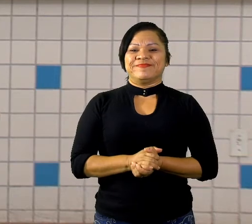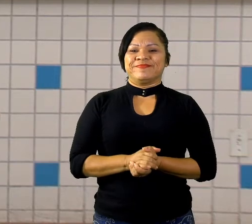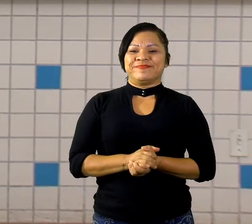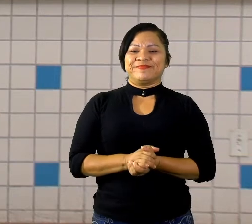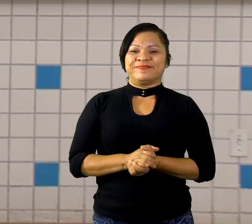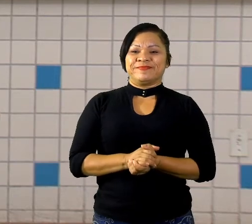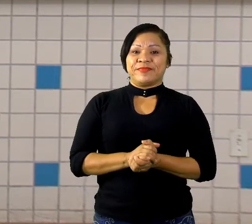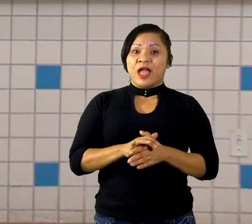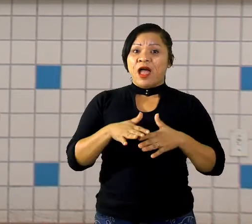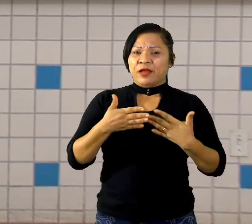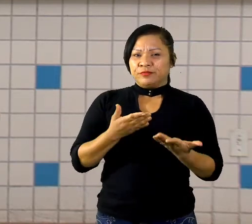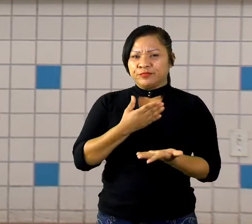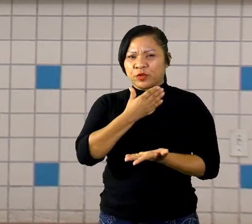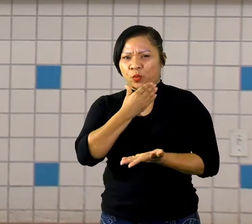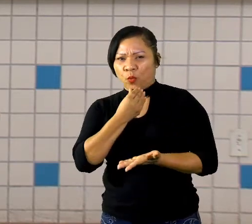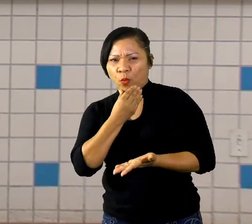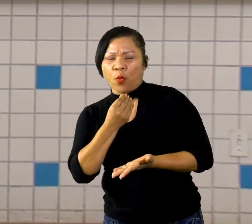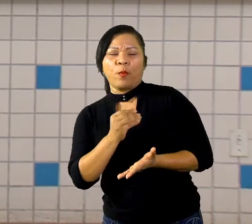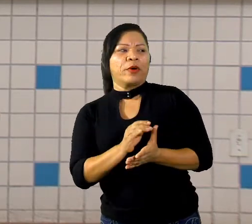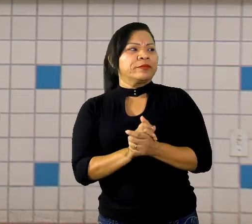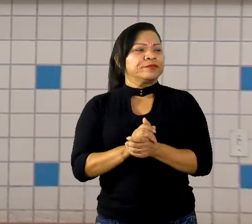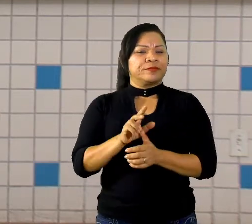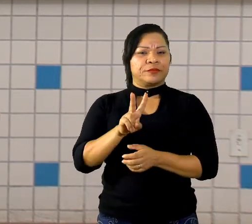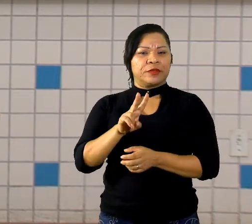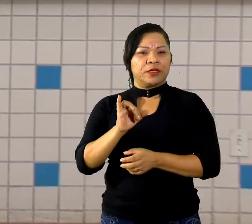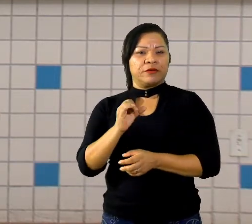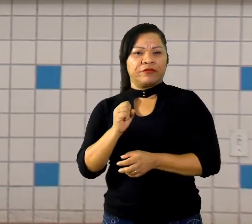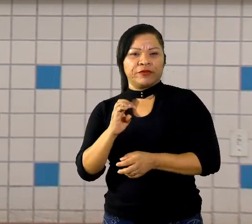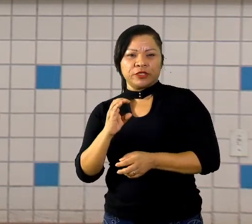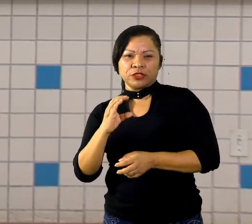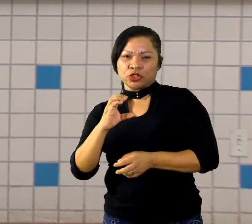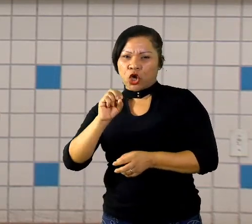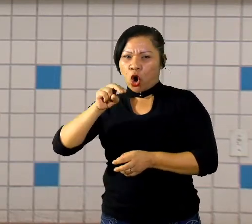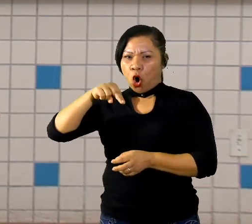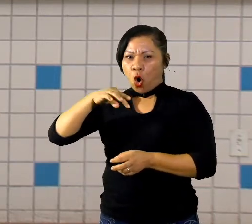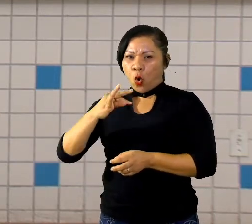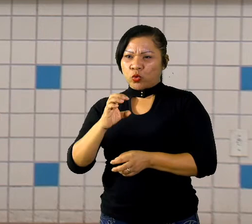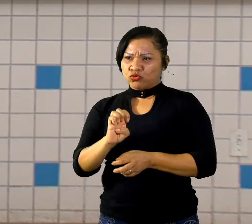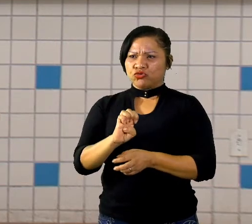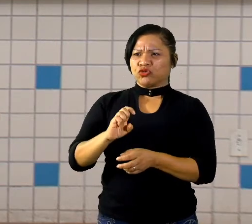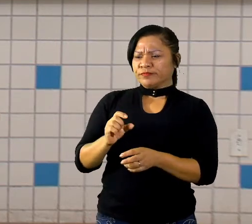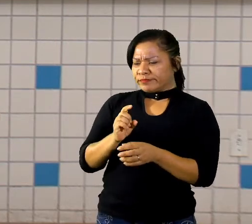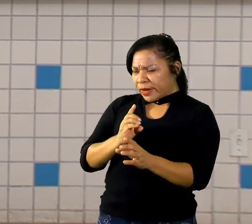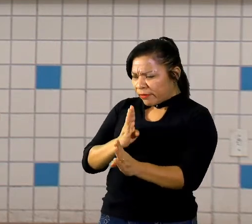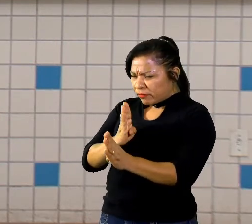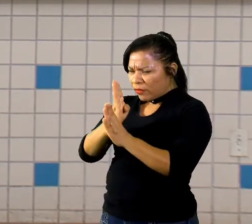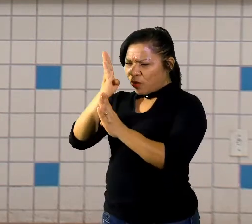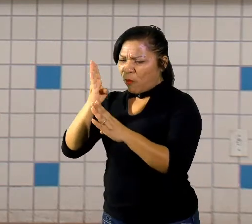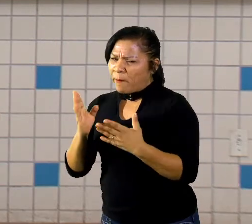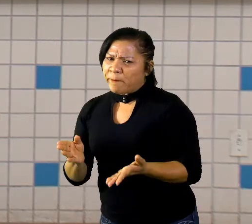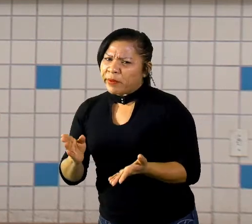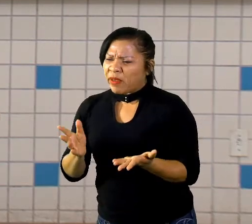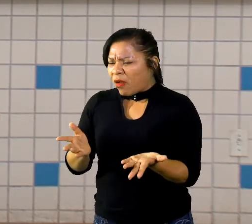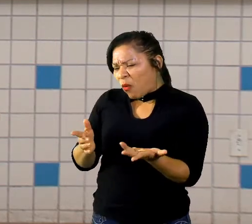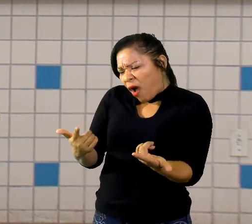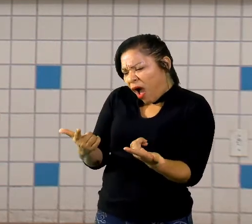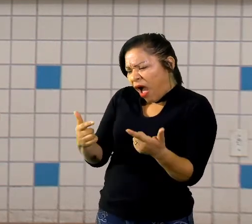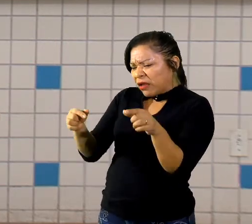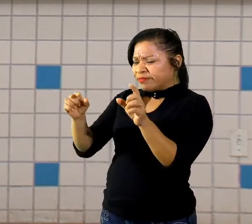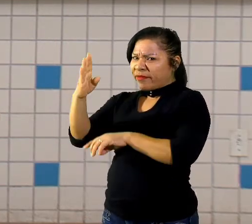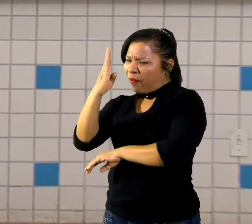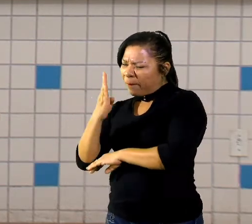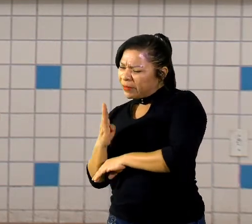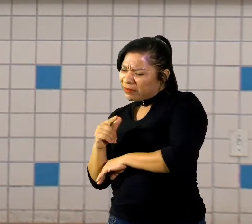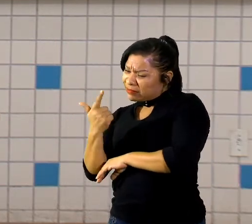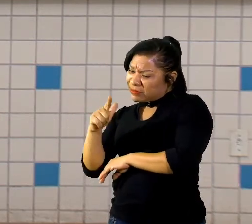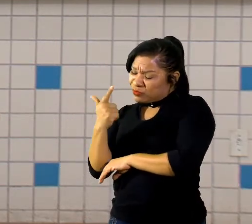Visconde de Taunay, ele percebeu que o território brasileiro, ele já não tinha mais as mesmas configurações que haviam